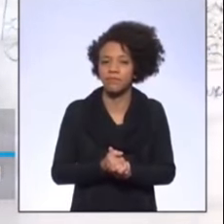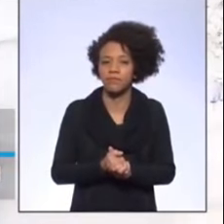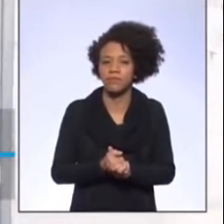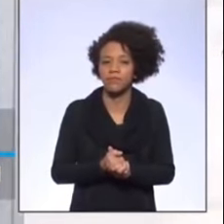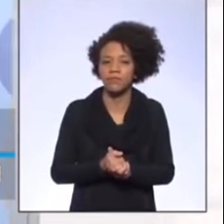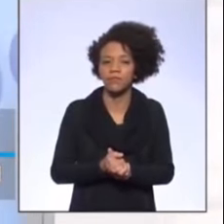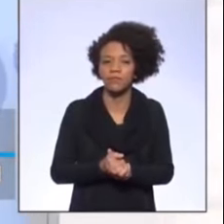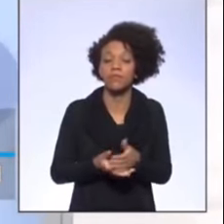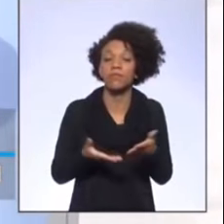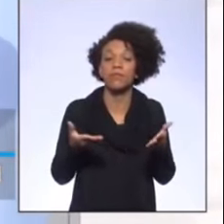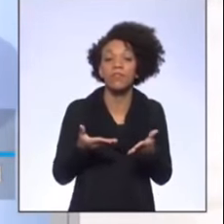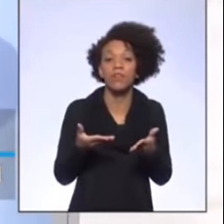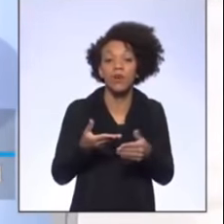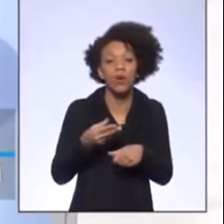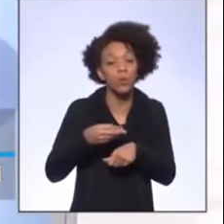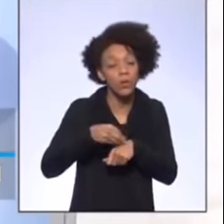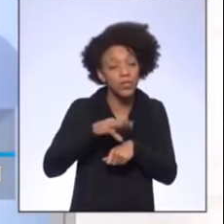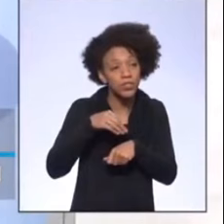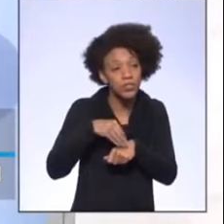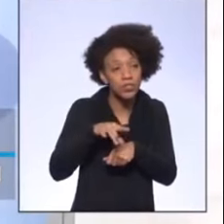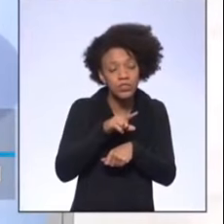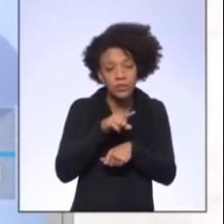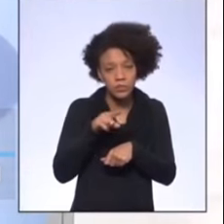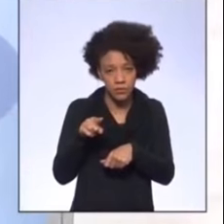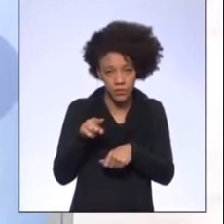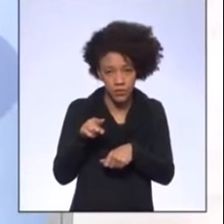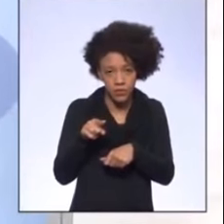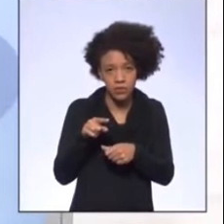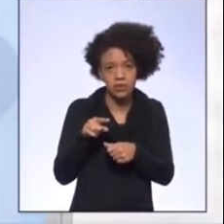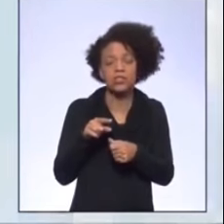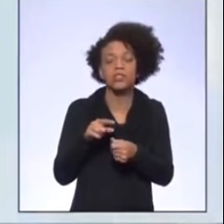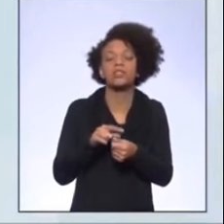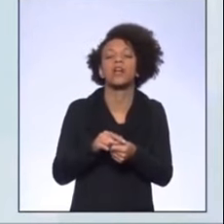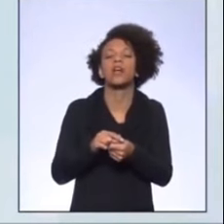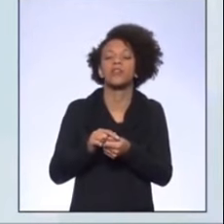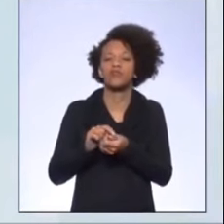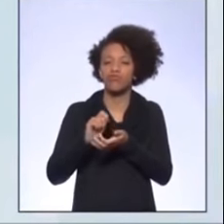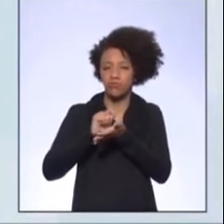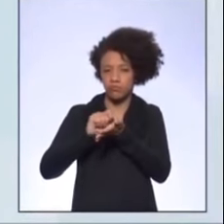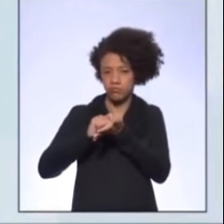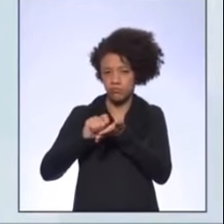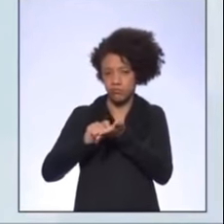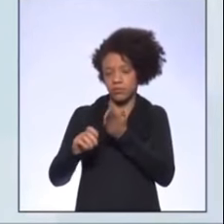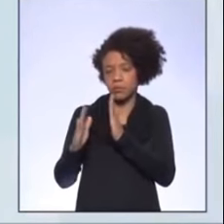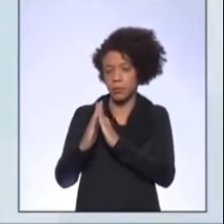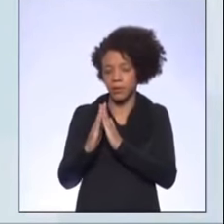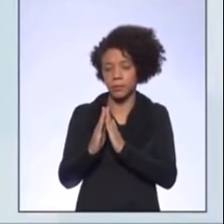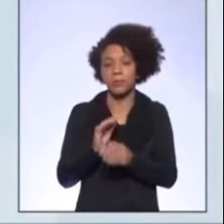Agora, eu quero dar uma sugestão aí para vocês, então, de tarefa para casa. Tá bom? Ó,